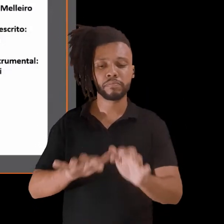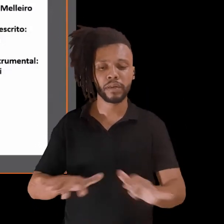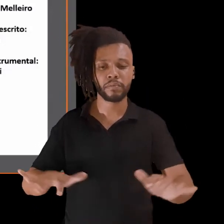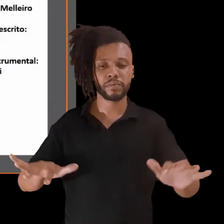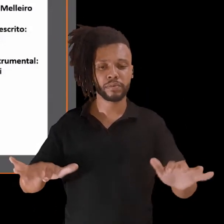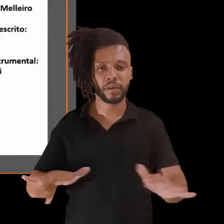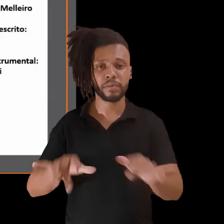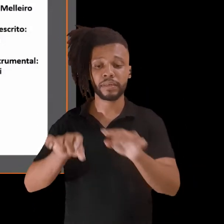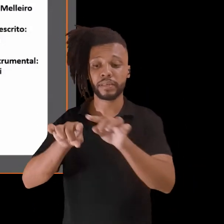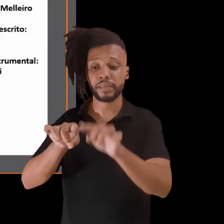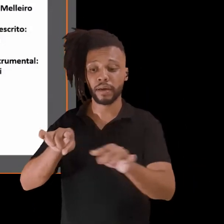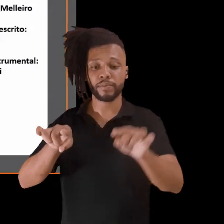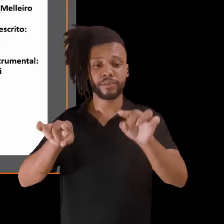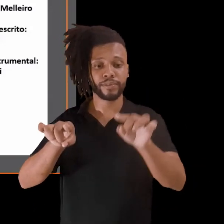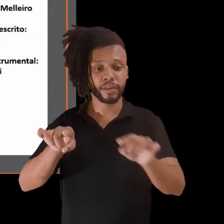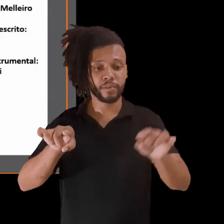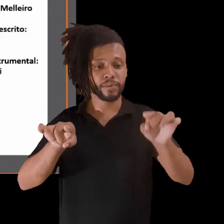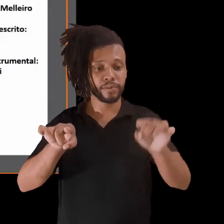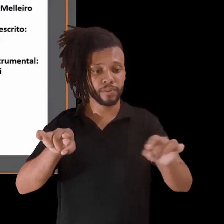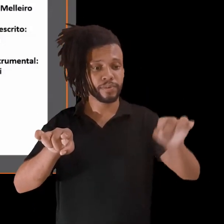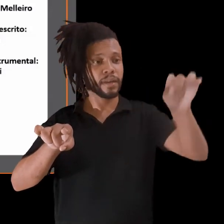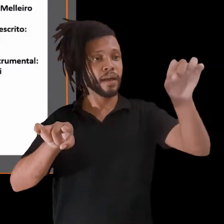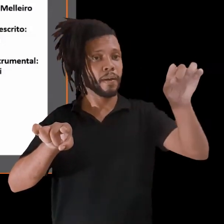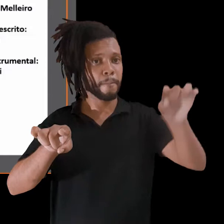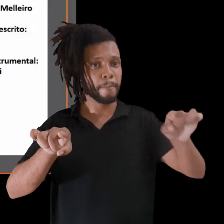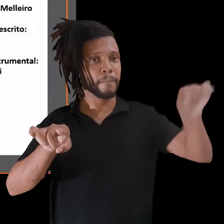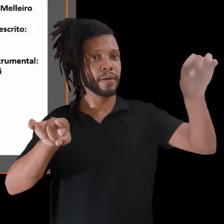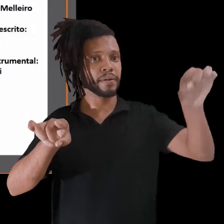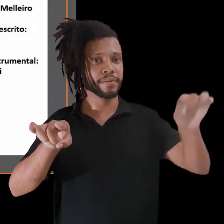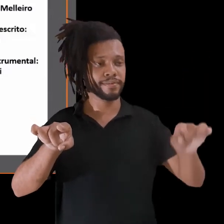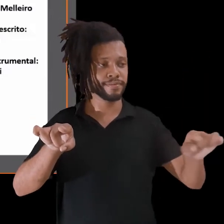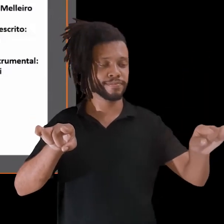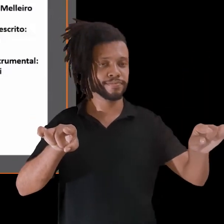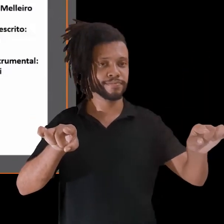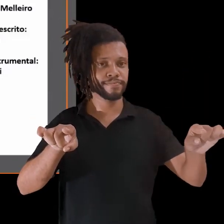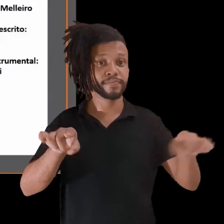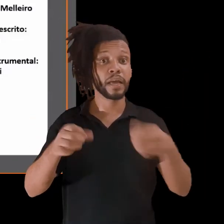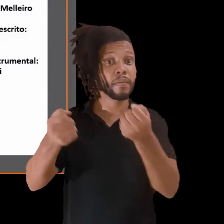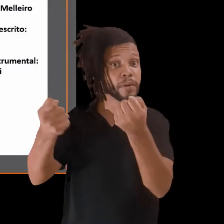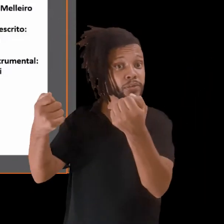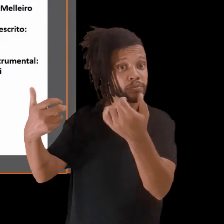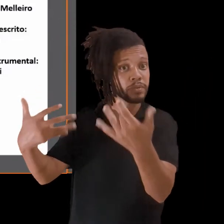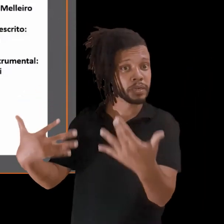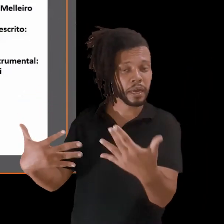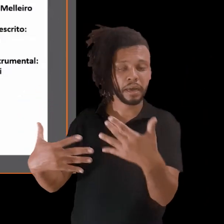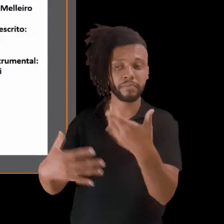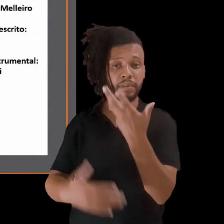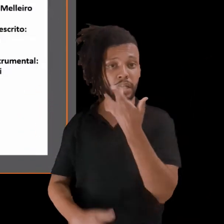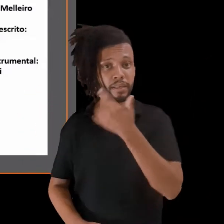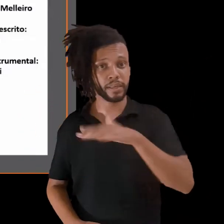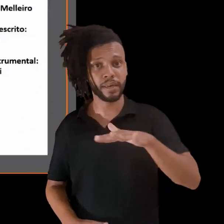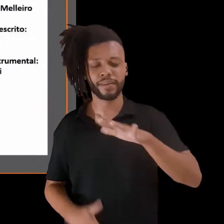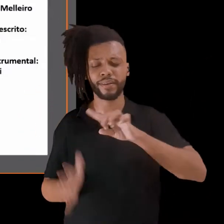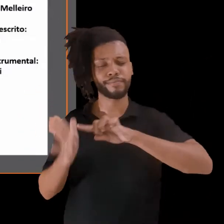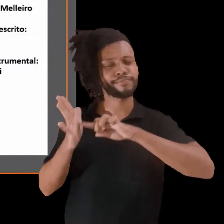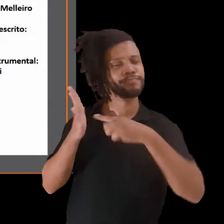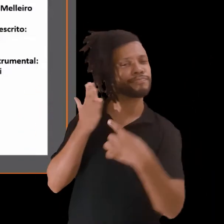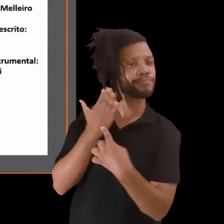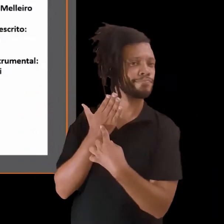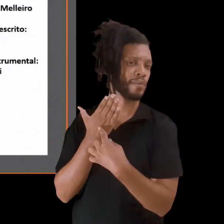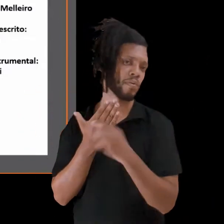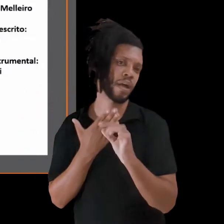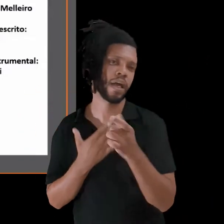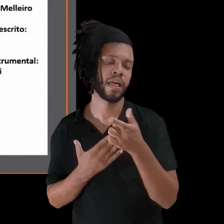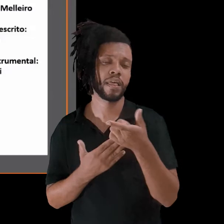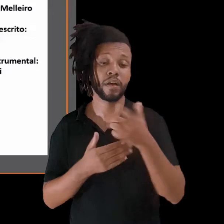Jabuti, jabuti, jabuti, jabuti, tá, bá. E para explicar para as crianças, vamos associar a metáfora